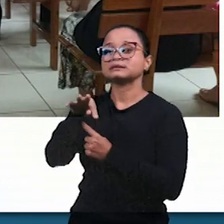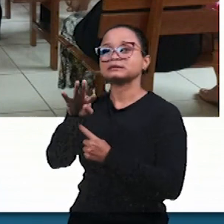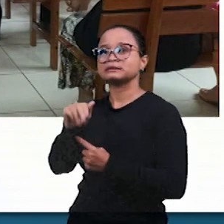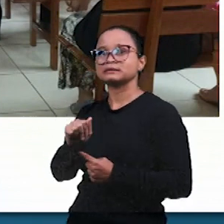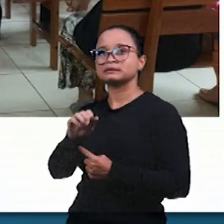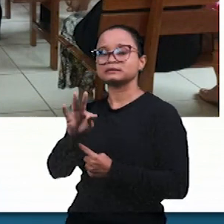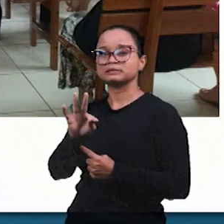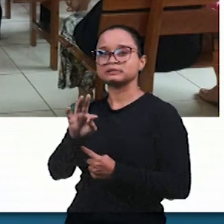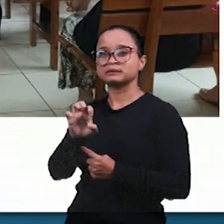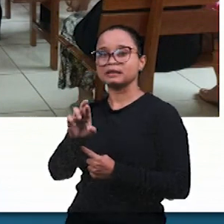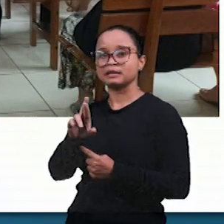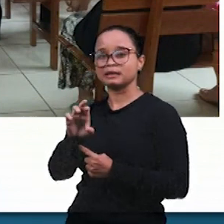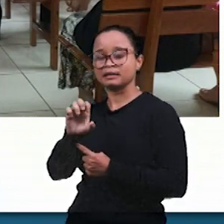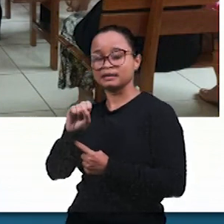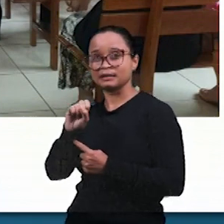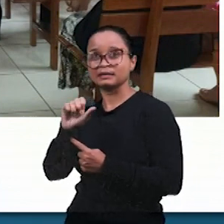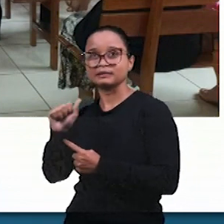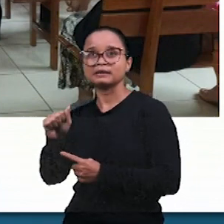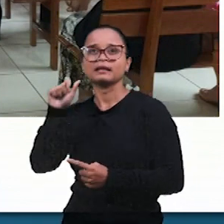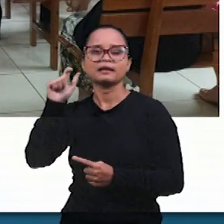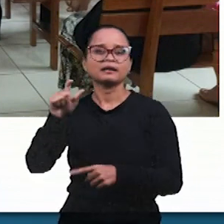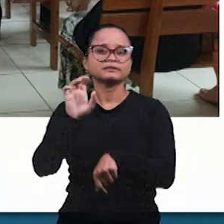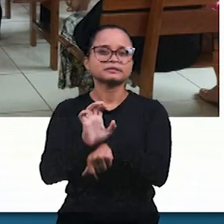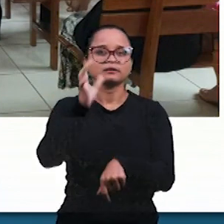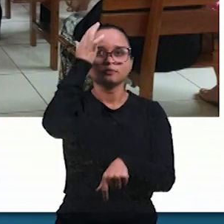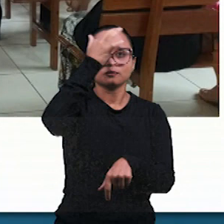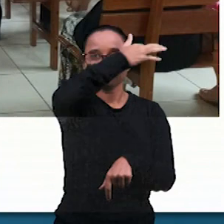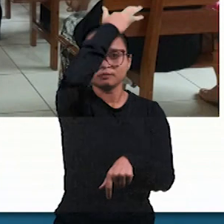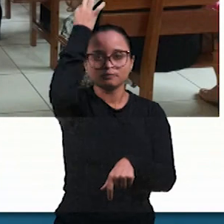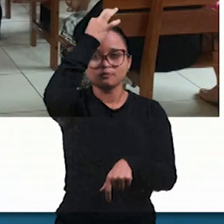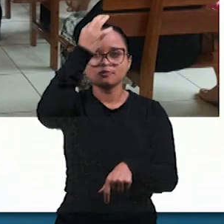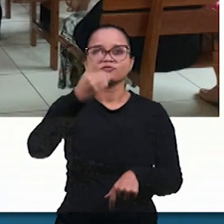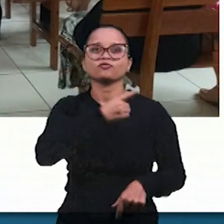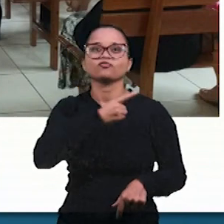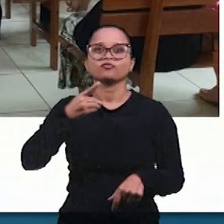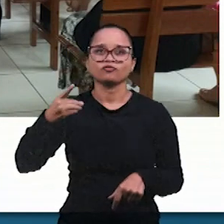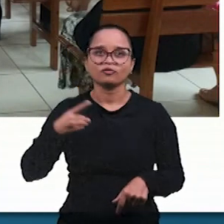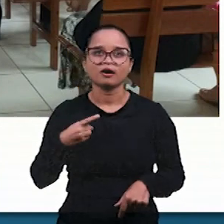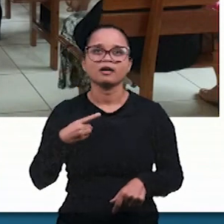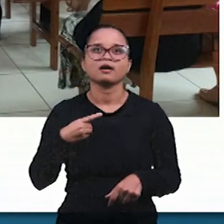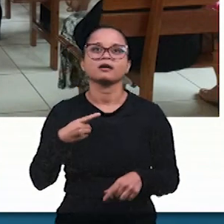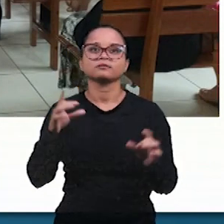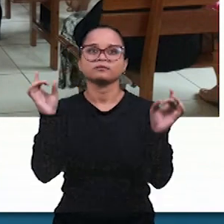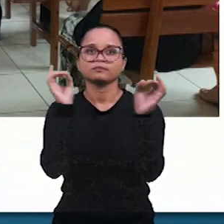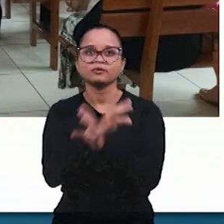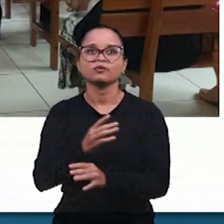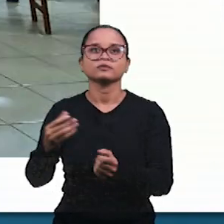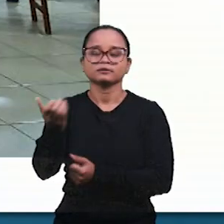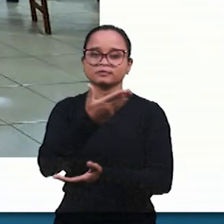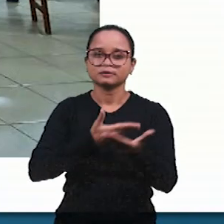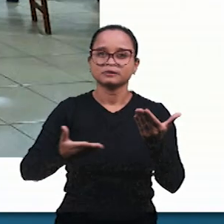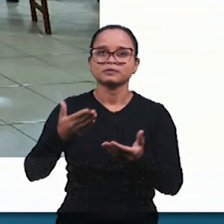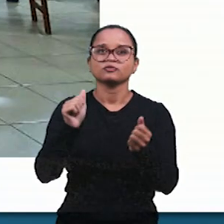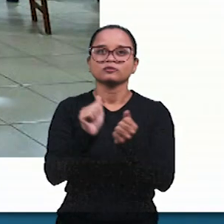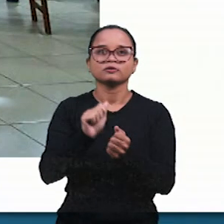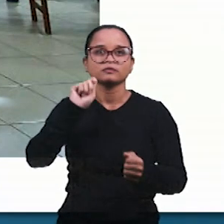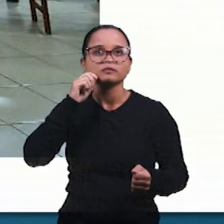do Espírito Santo. Aí o momento da distribuição, os diáconos apóstolos, a igreja participando desse momento de ceia. Vamos à